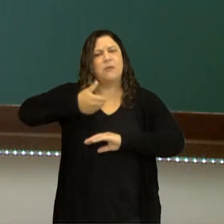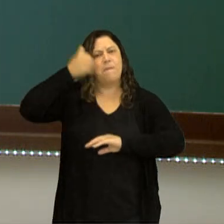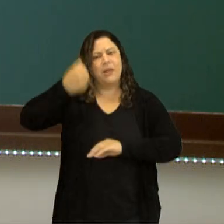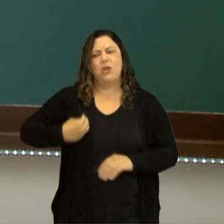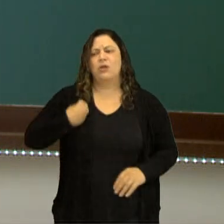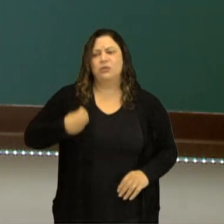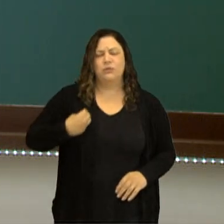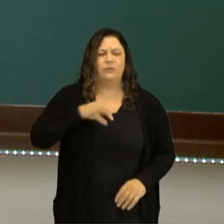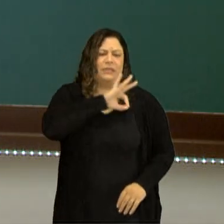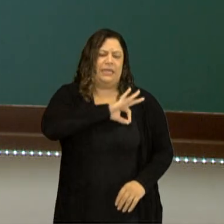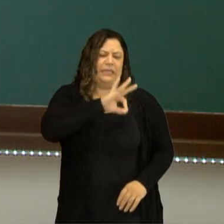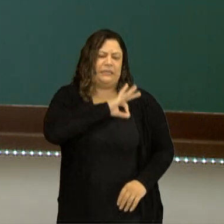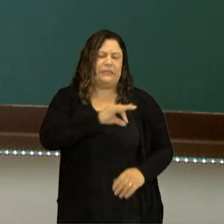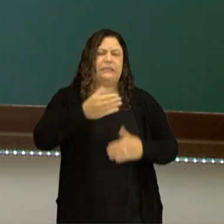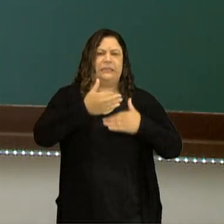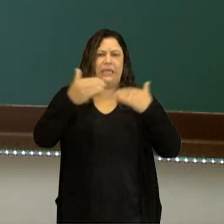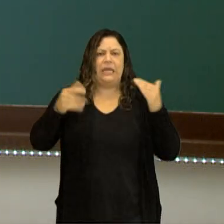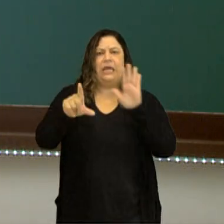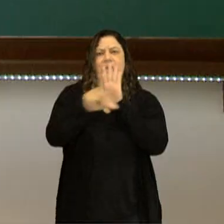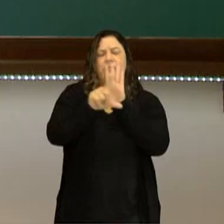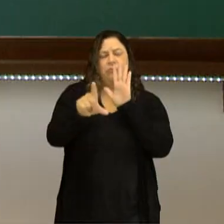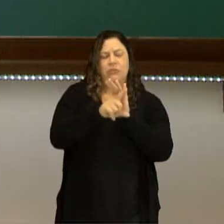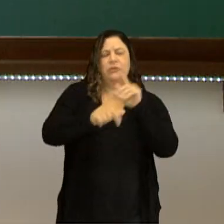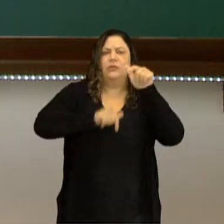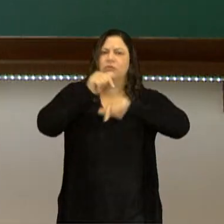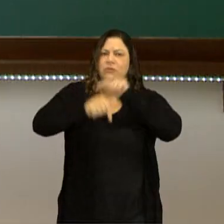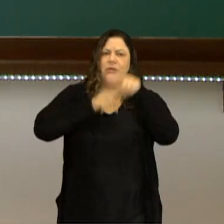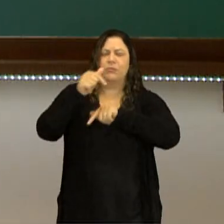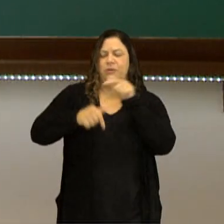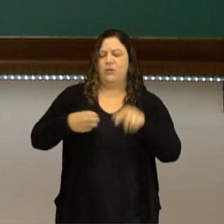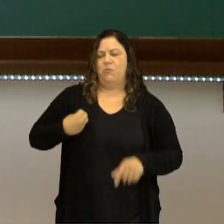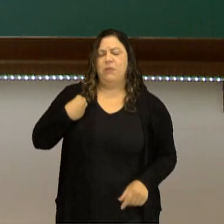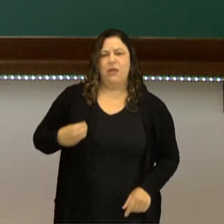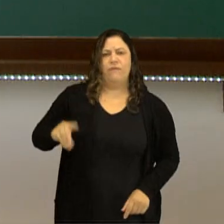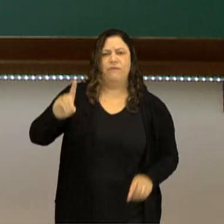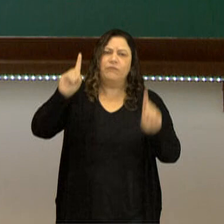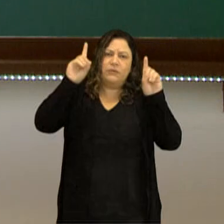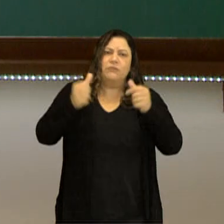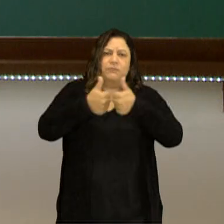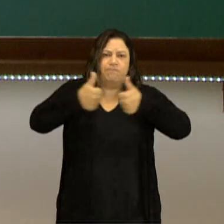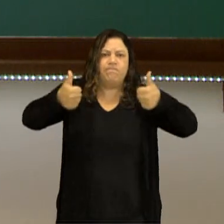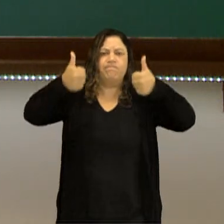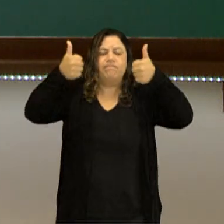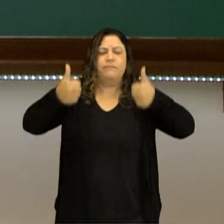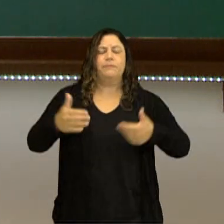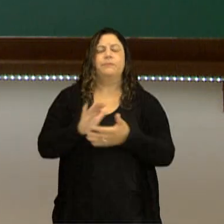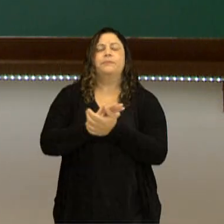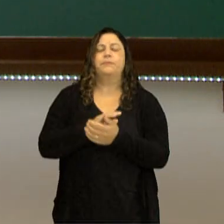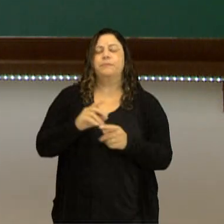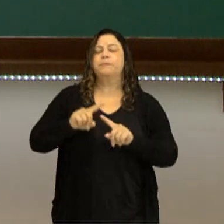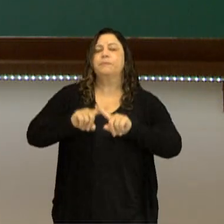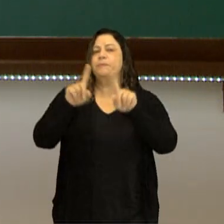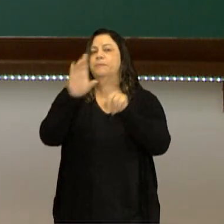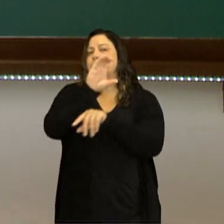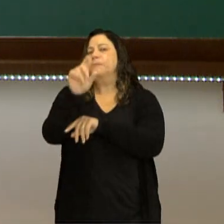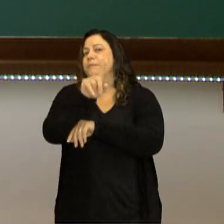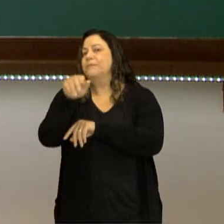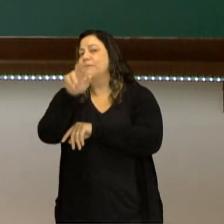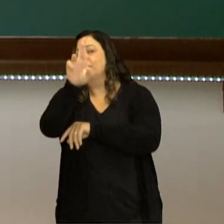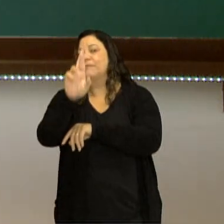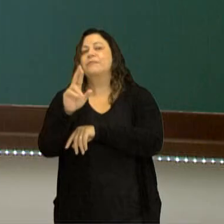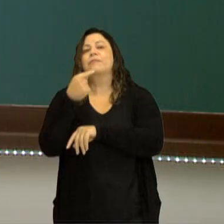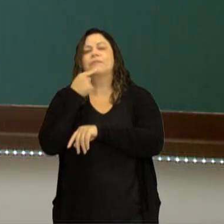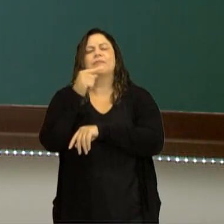melhores salários, leis trabalhistas, uma vida digna para eles. O czar Nicolau II, nesse momento, ele